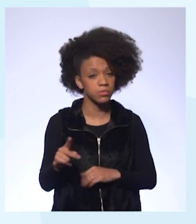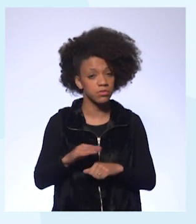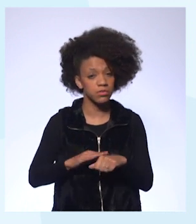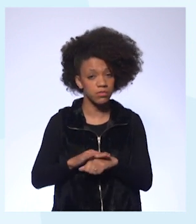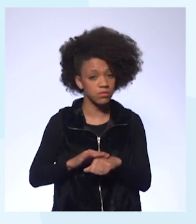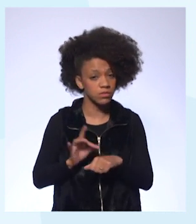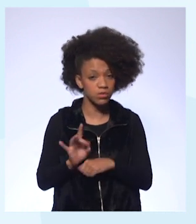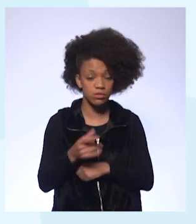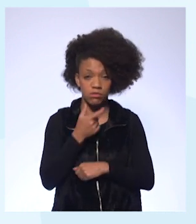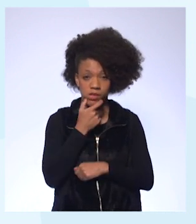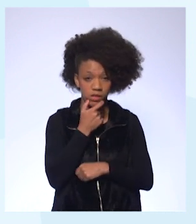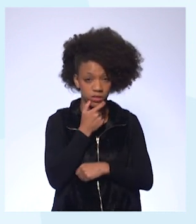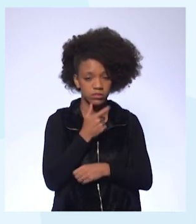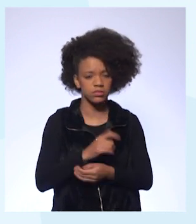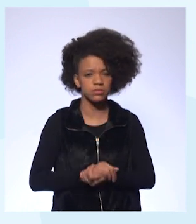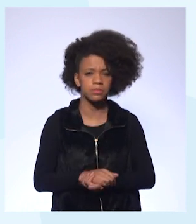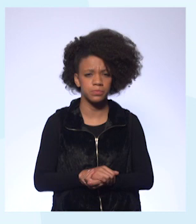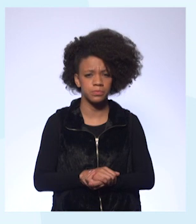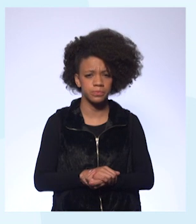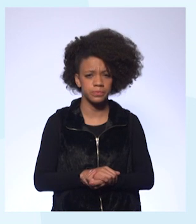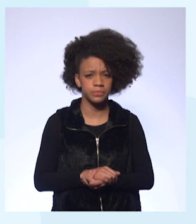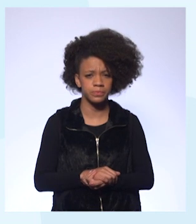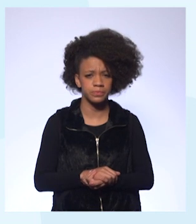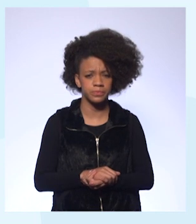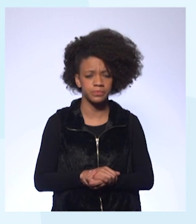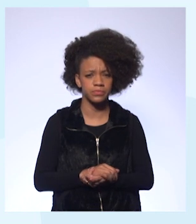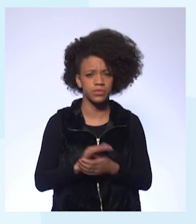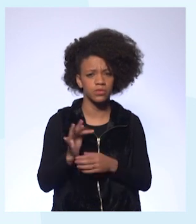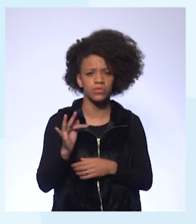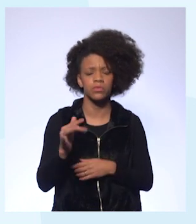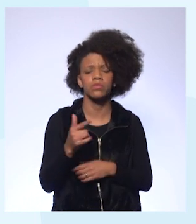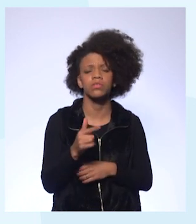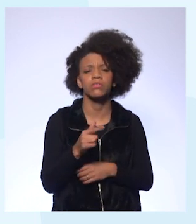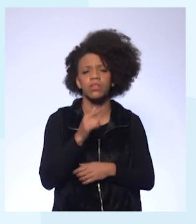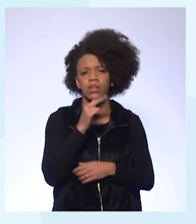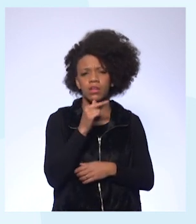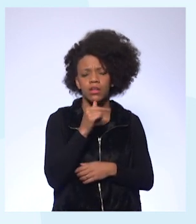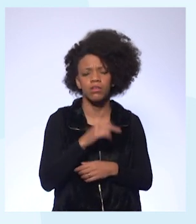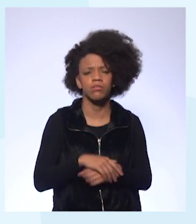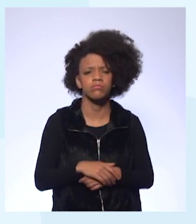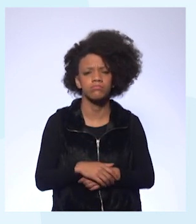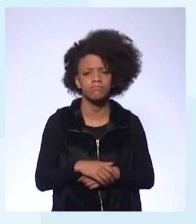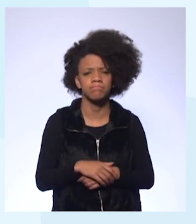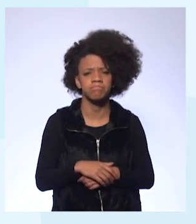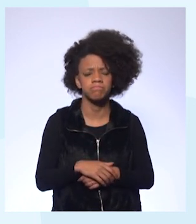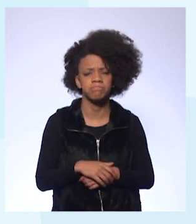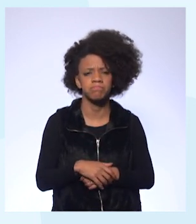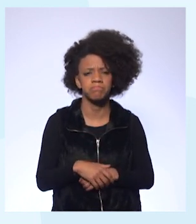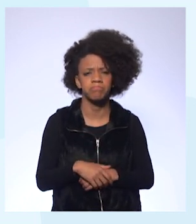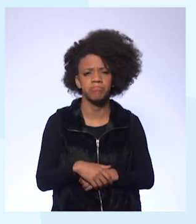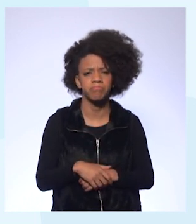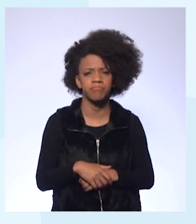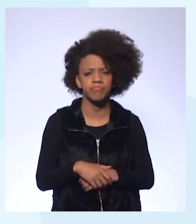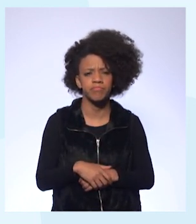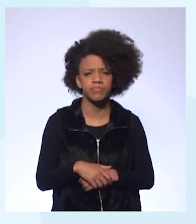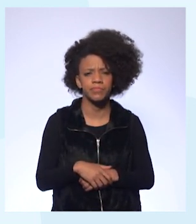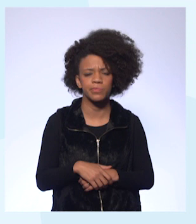teacher Arce sem os preços Estão dizendo aqui no futuro não haverá água ou my God